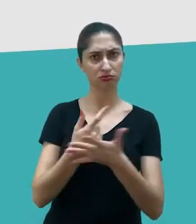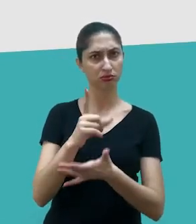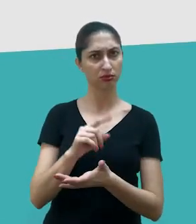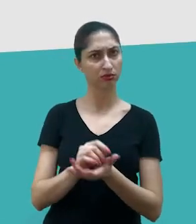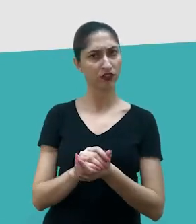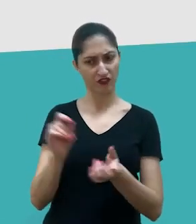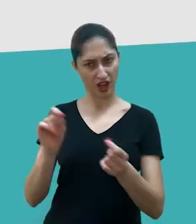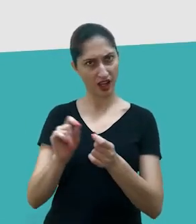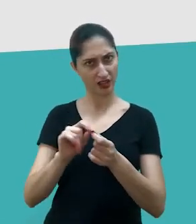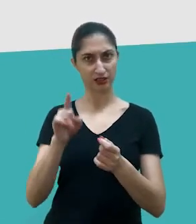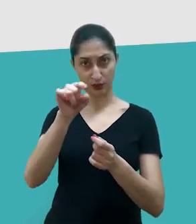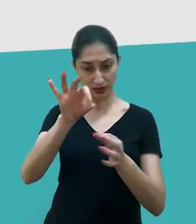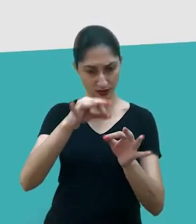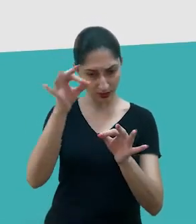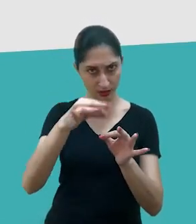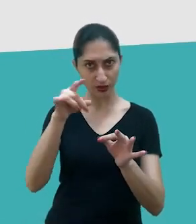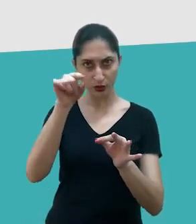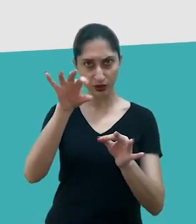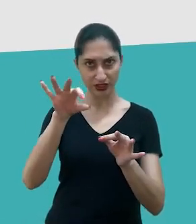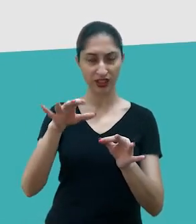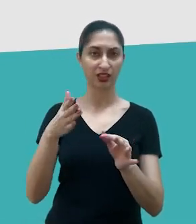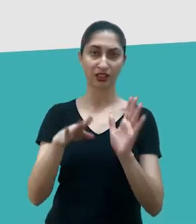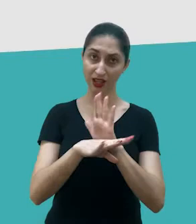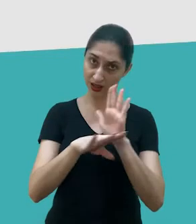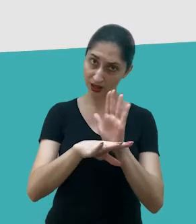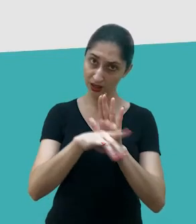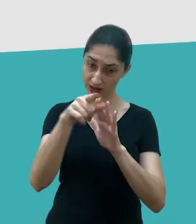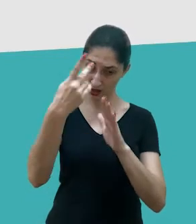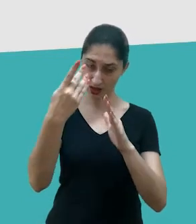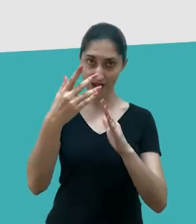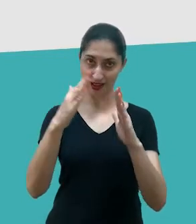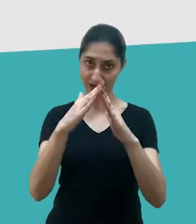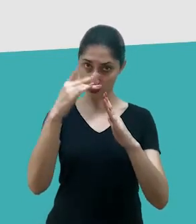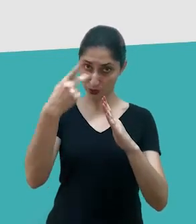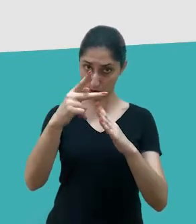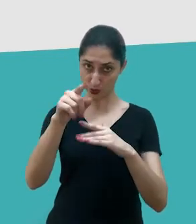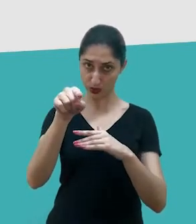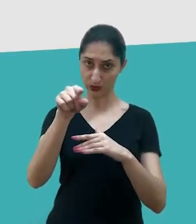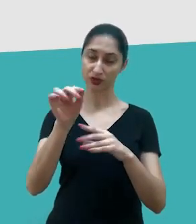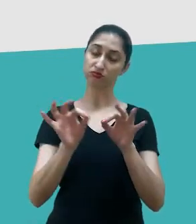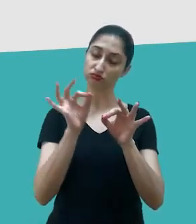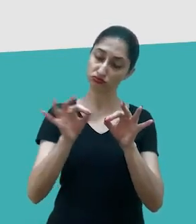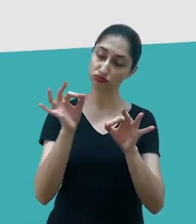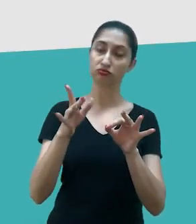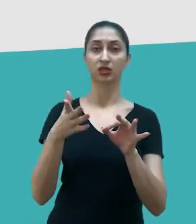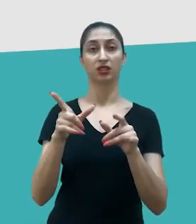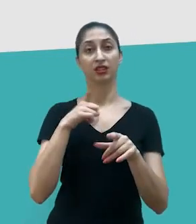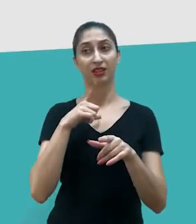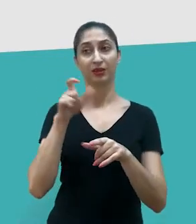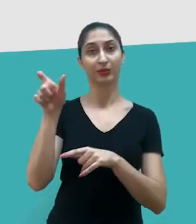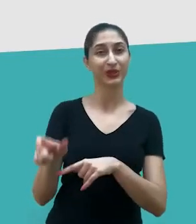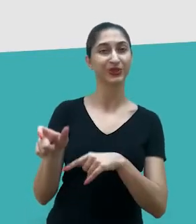fazer, costurar, remendar em casa, trazer melhorias, ter uma costureira